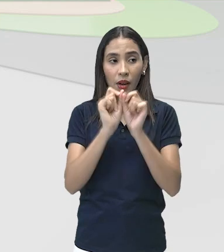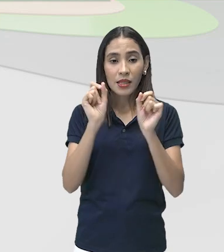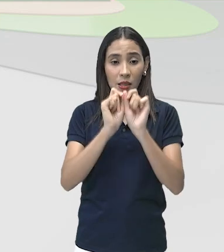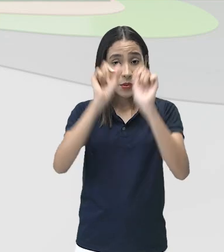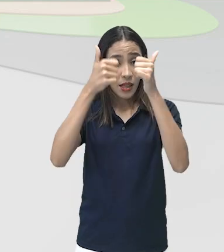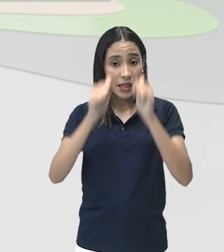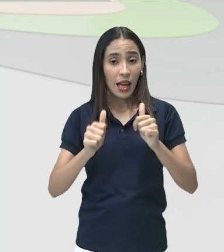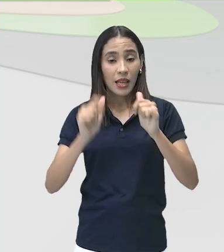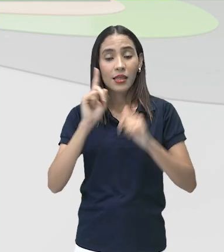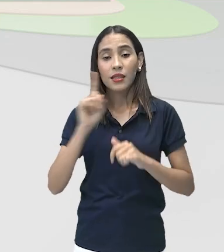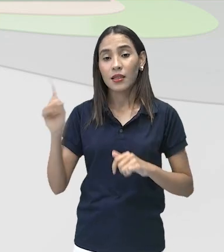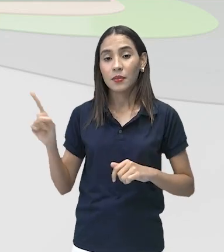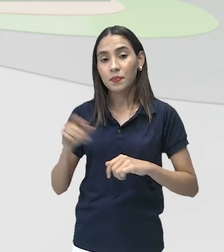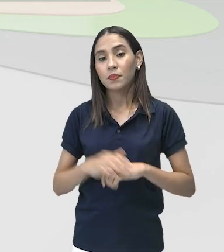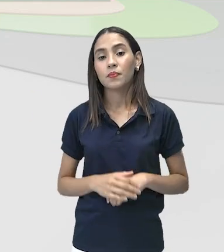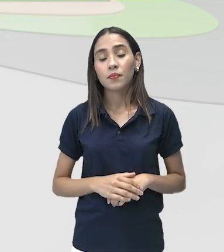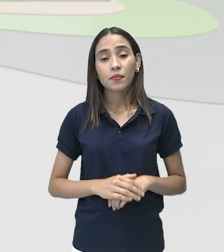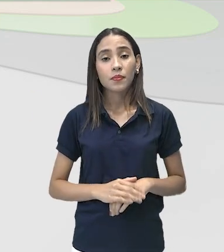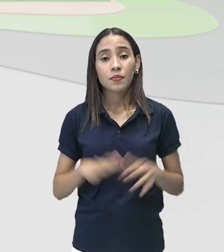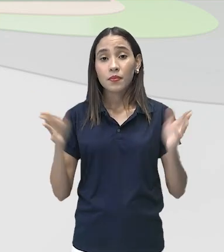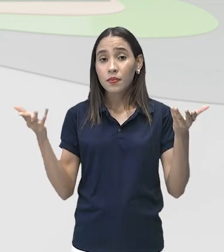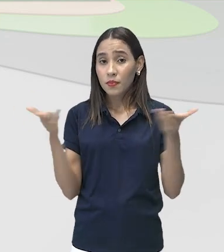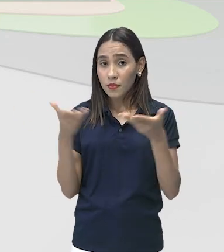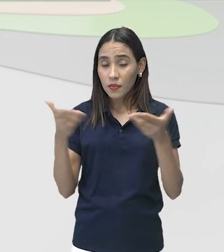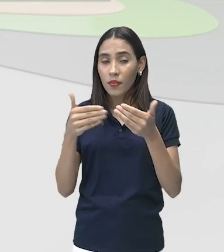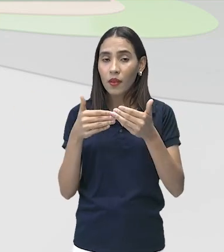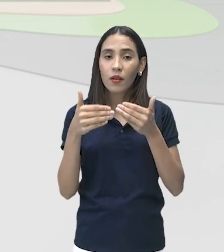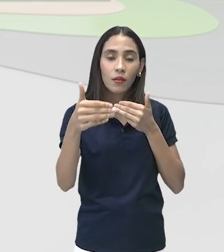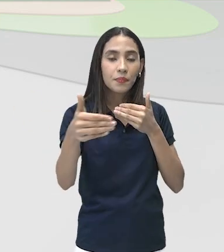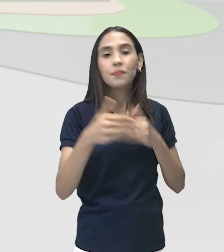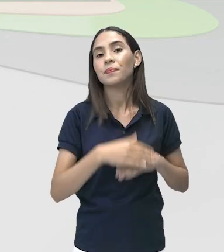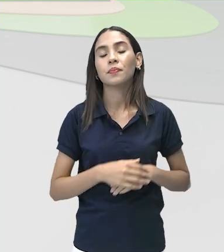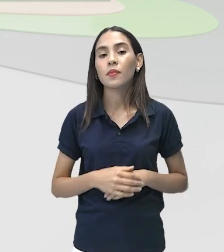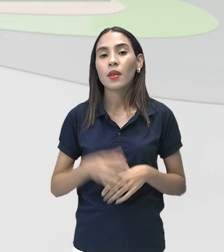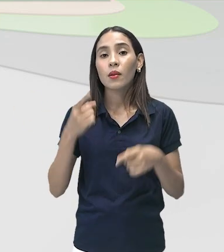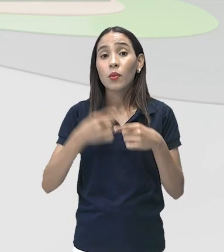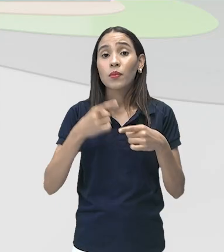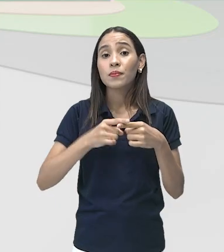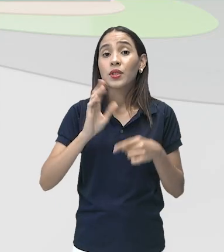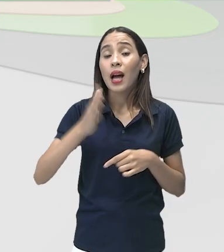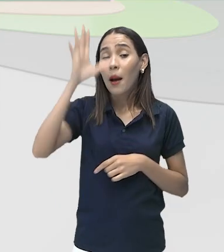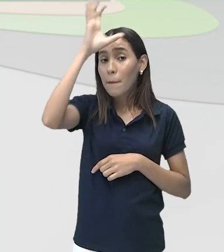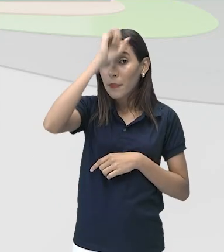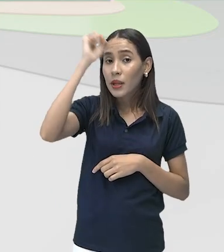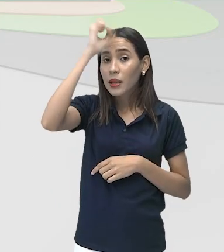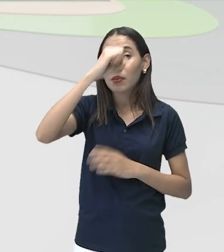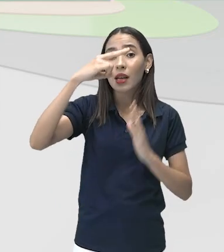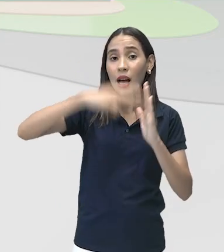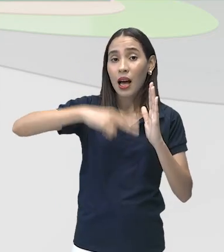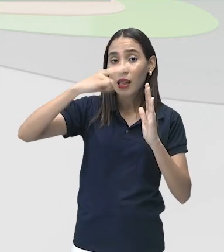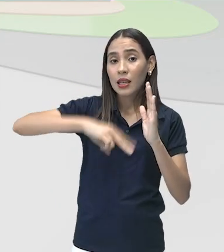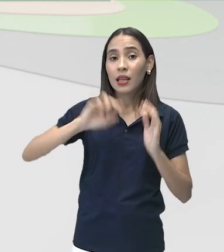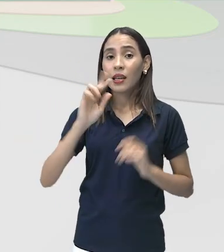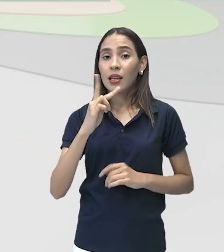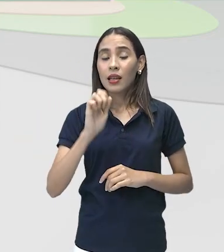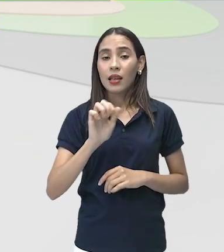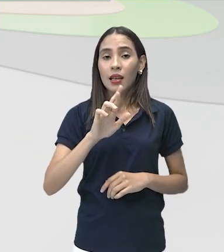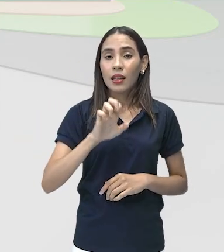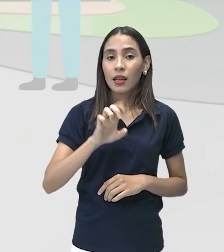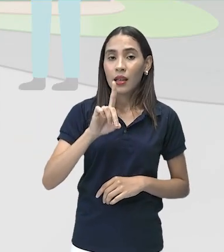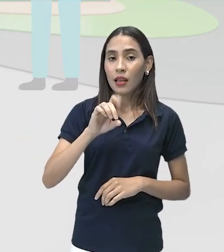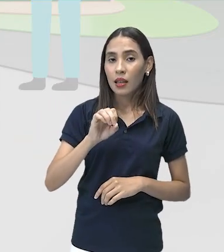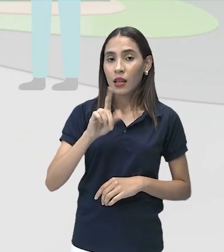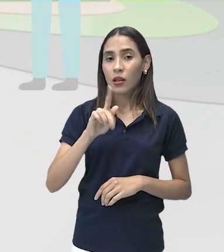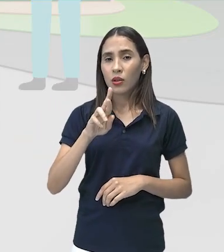fazemos a identificação. Agora, nós vamos um passo mais adiante, uma vez que já aprendemos a ler até aqui o heredograma, é